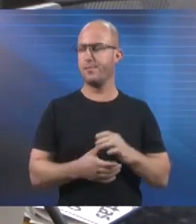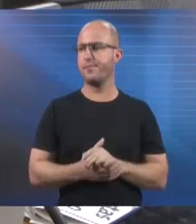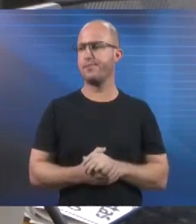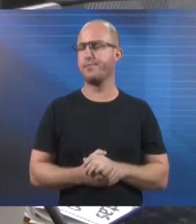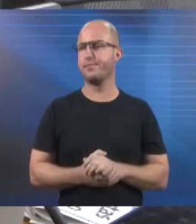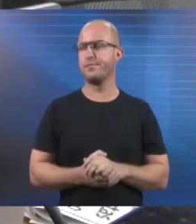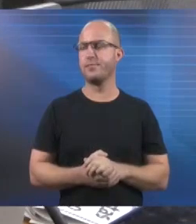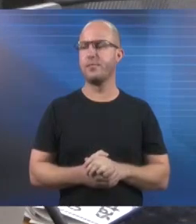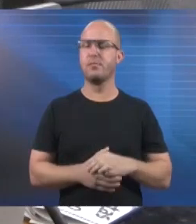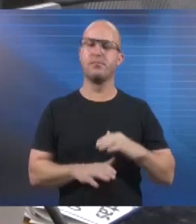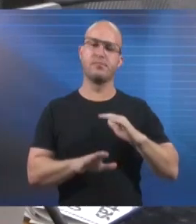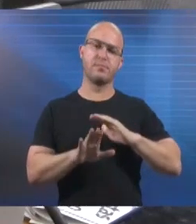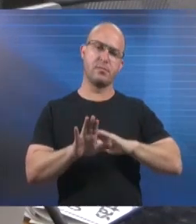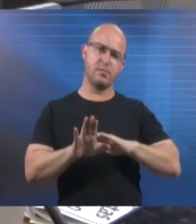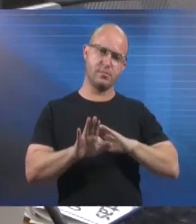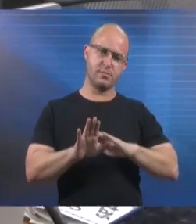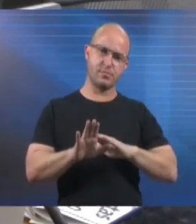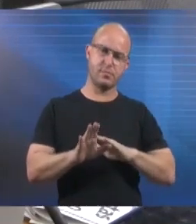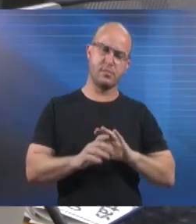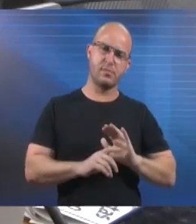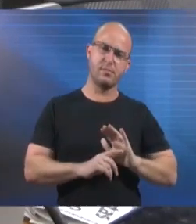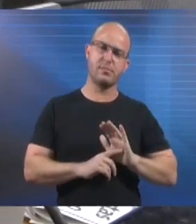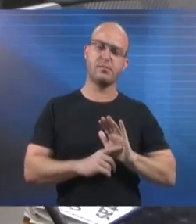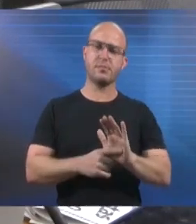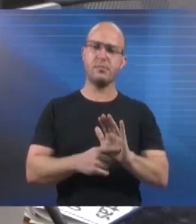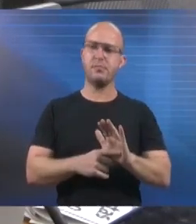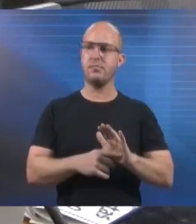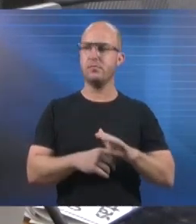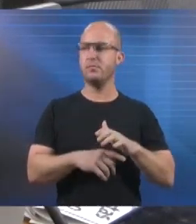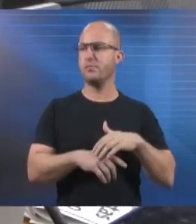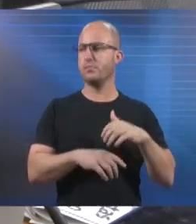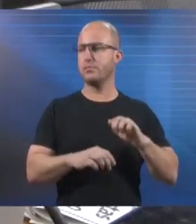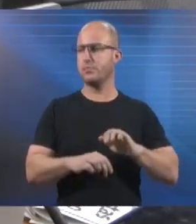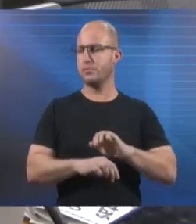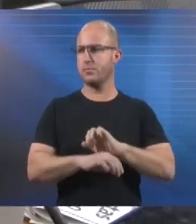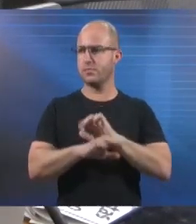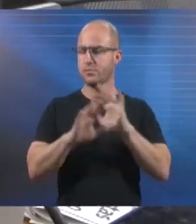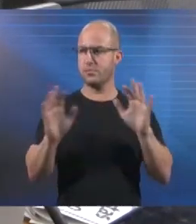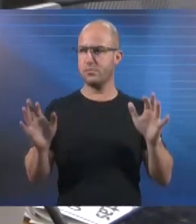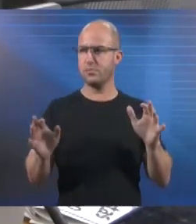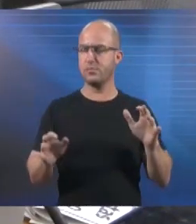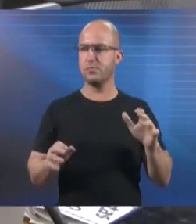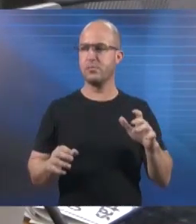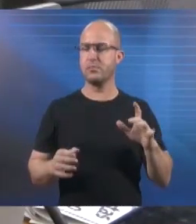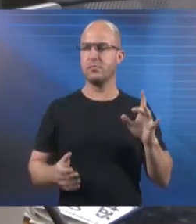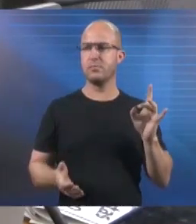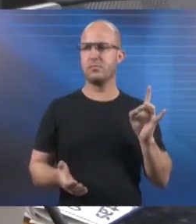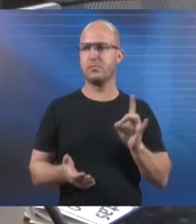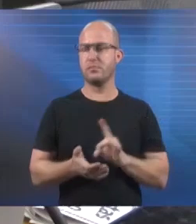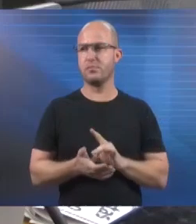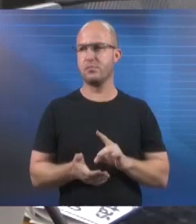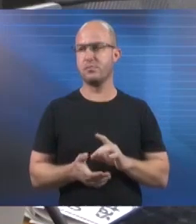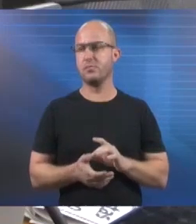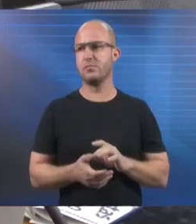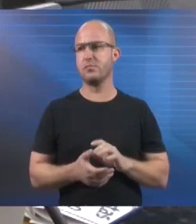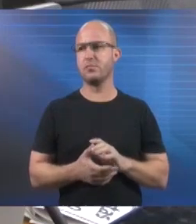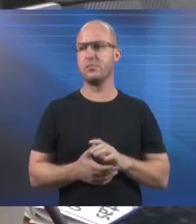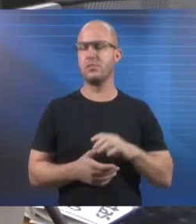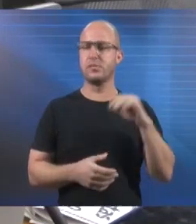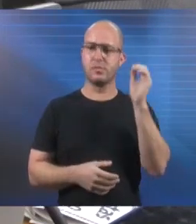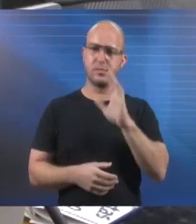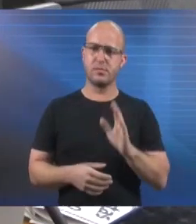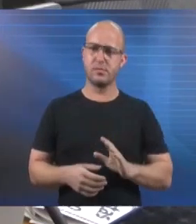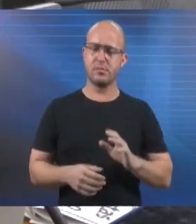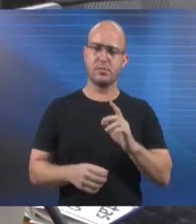essa ideologia ela sepres bem mais clara bem mais Evidente bem mais nacional